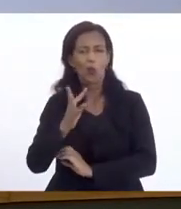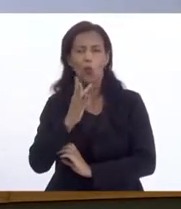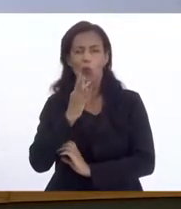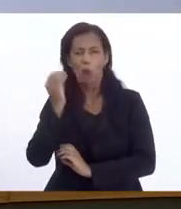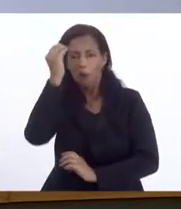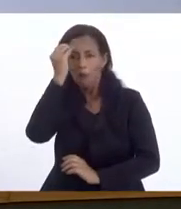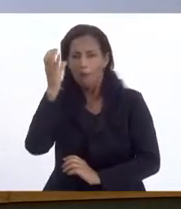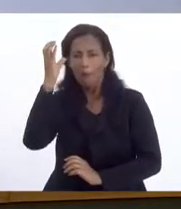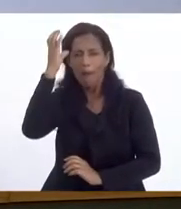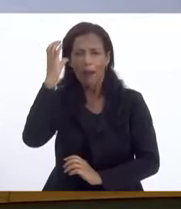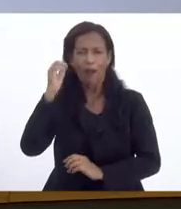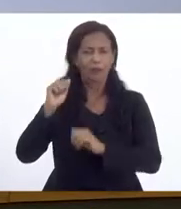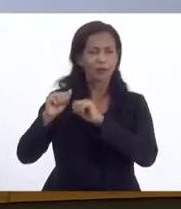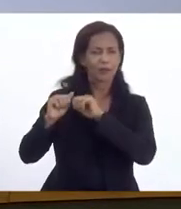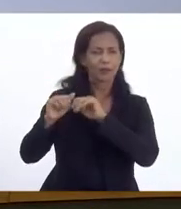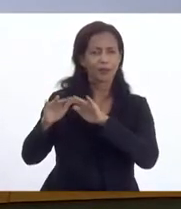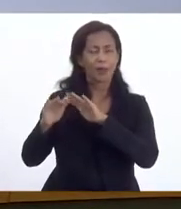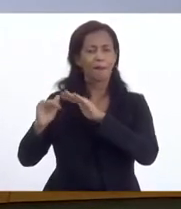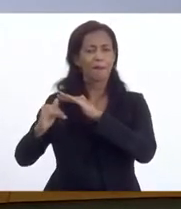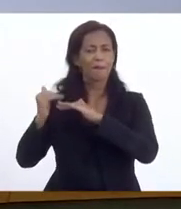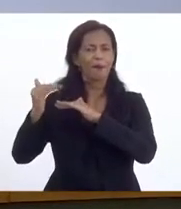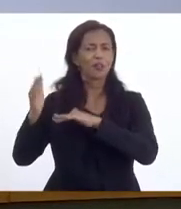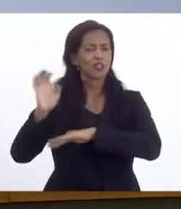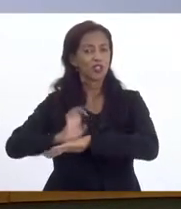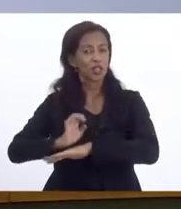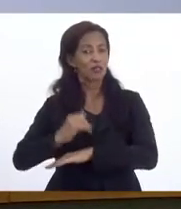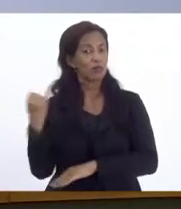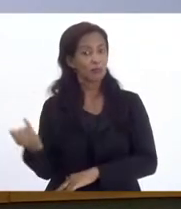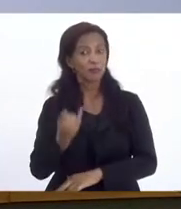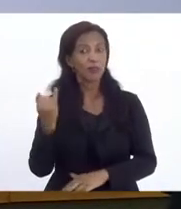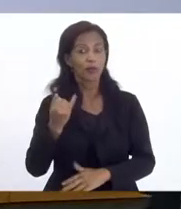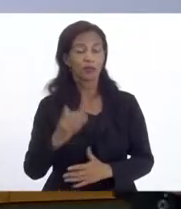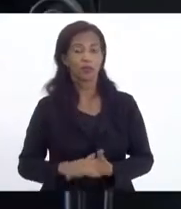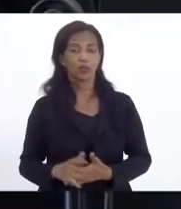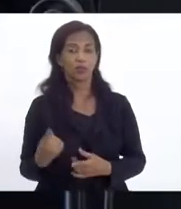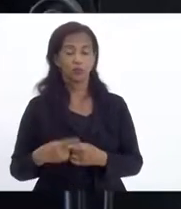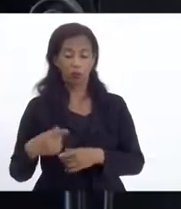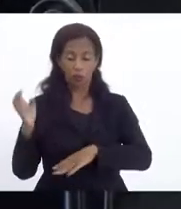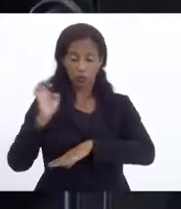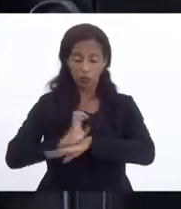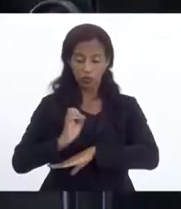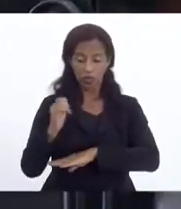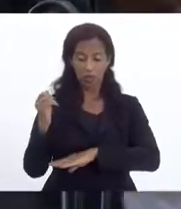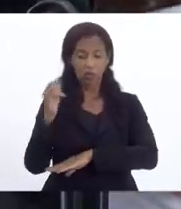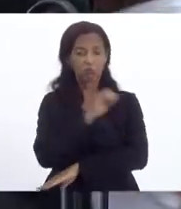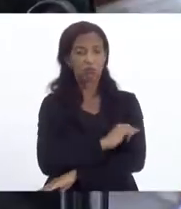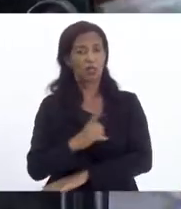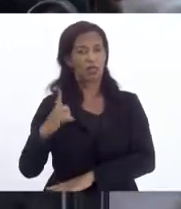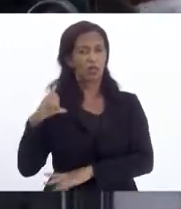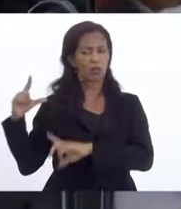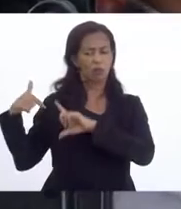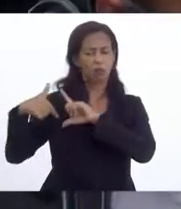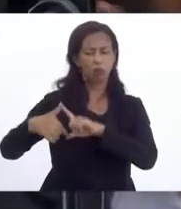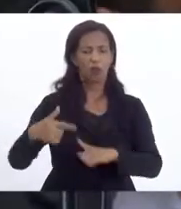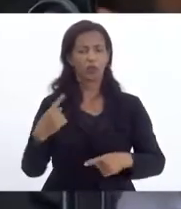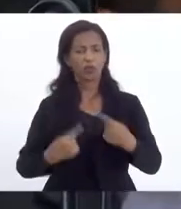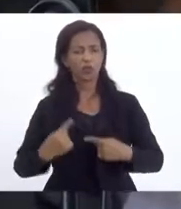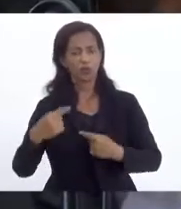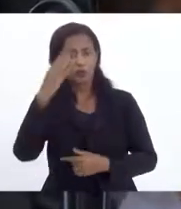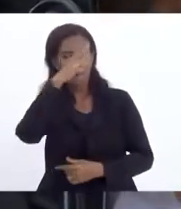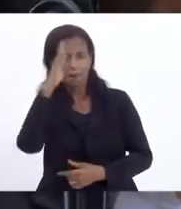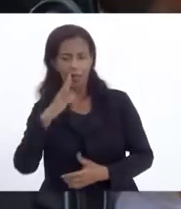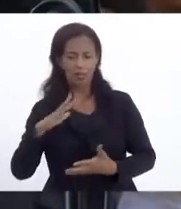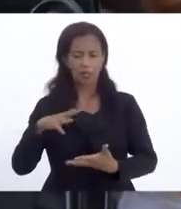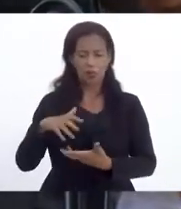conhecimento que se irradia mais pelo Estado. Isso é muito importante, porque no Estado do Rio de Janeiro nós temos muita tradição de discutir Brasil e mundo e